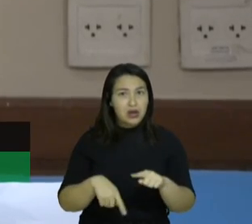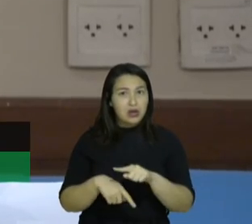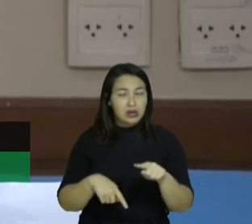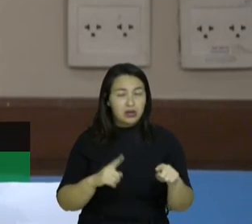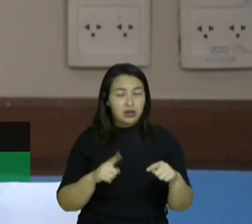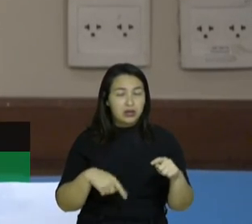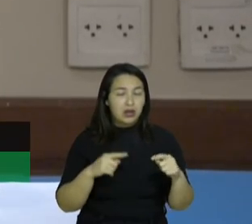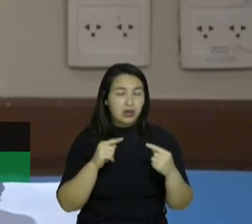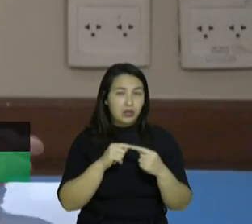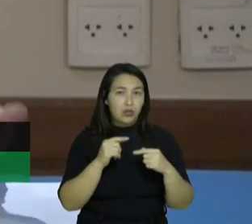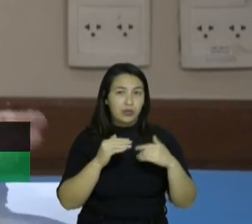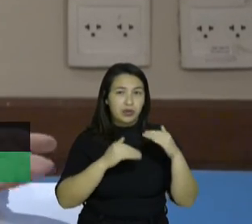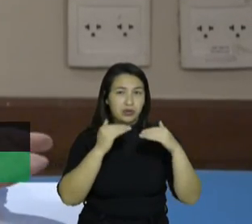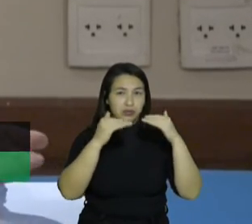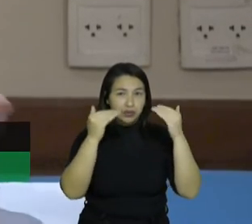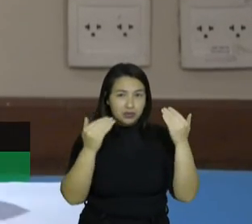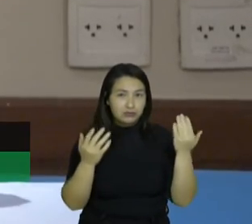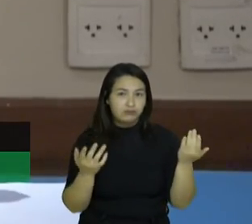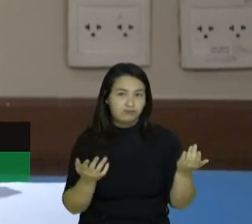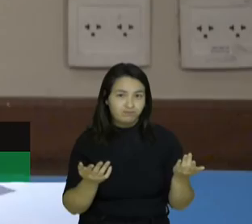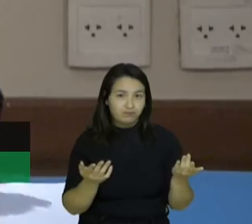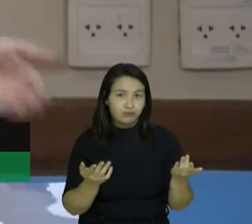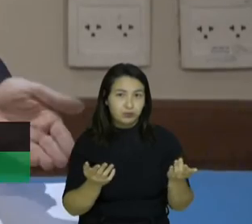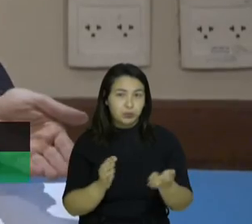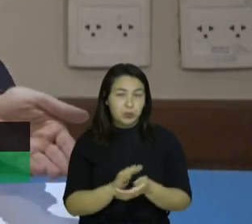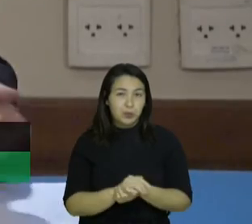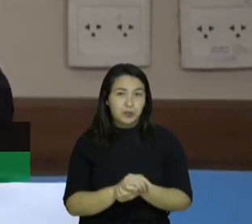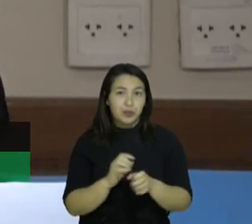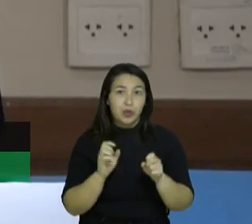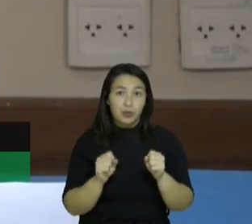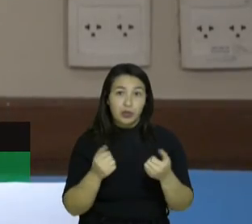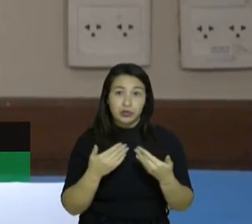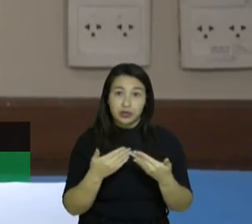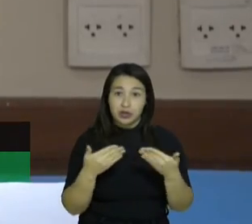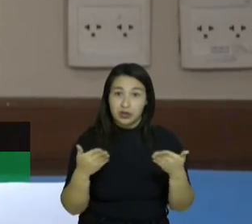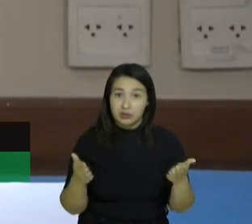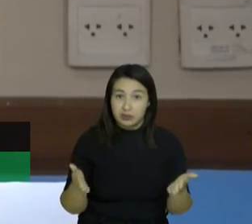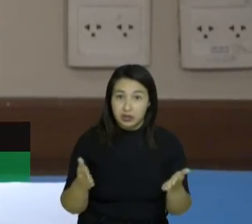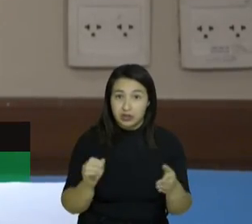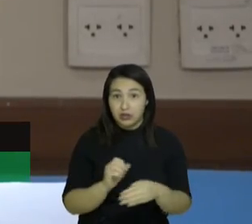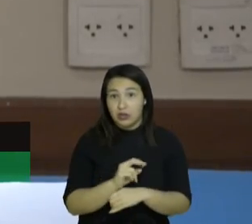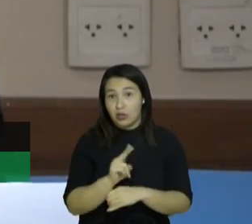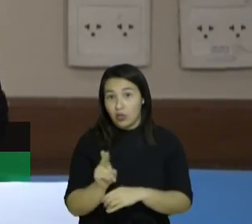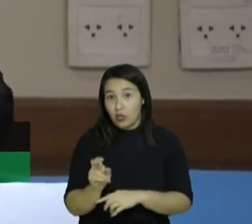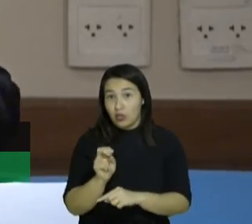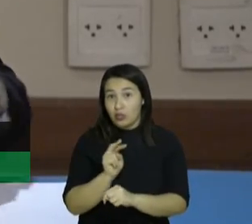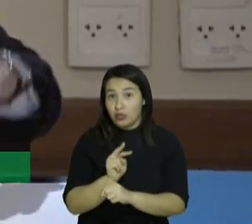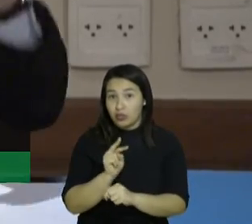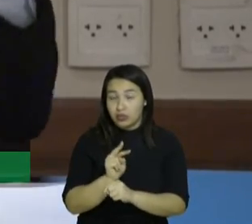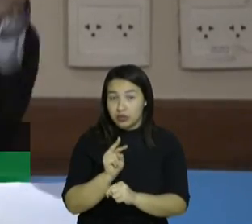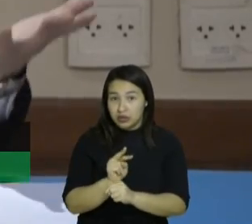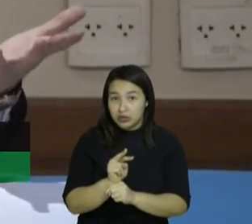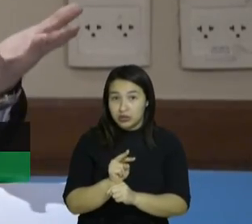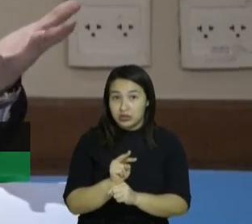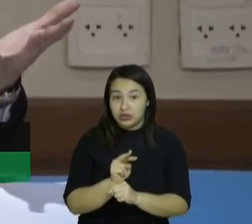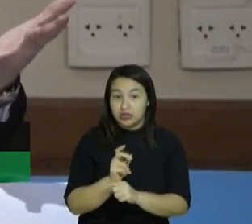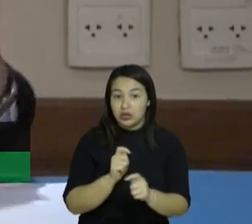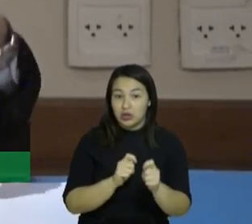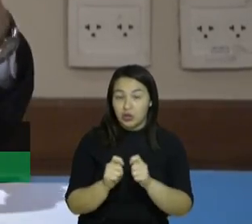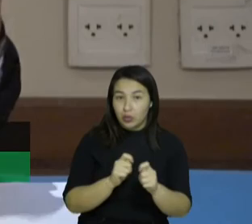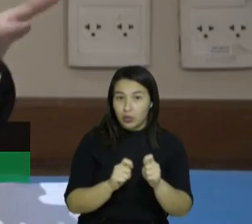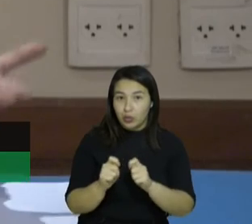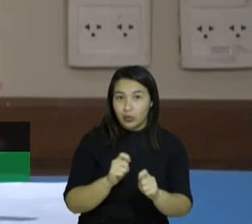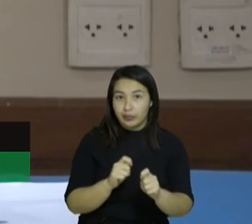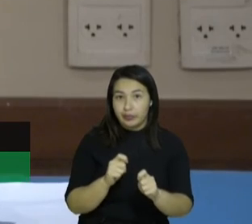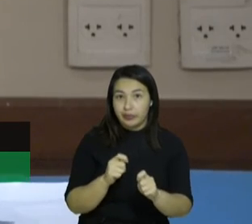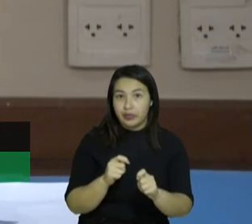desenvolvimento em que há momentos em que se tem que abrir em que há momentos em que se tem que proteger ou subsidiar a economia conforme o